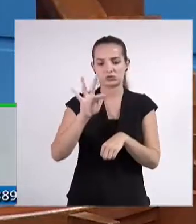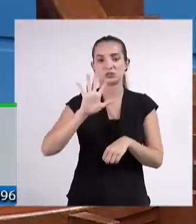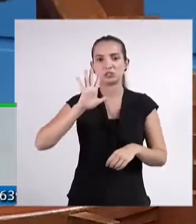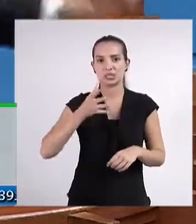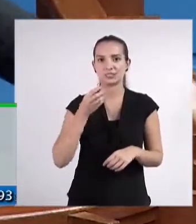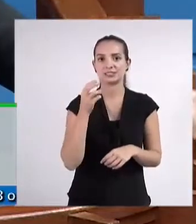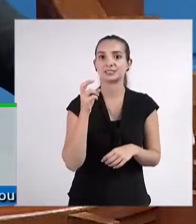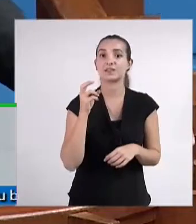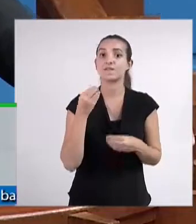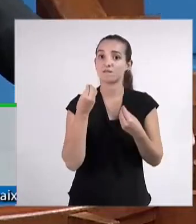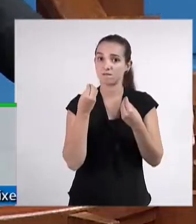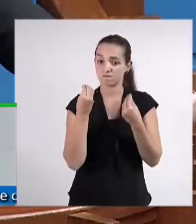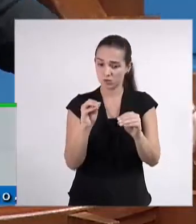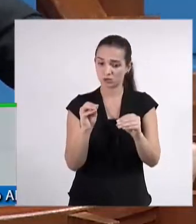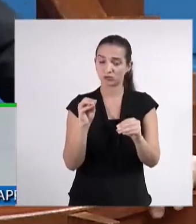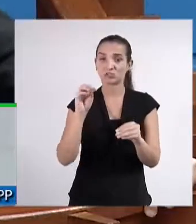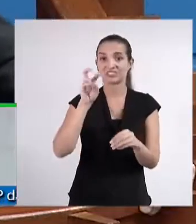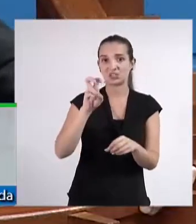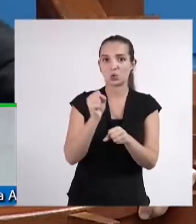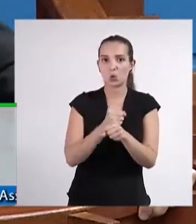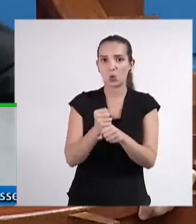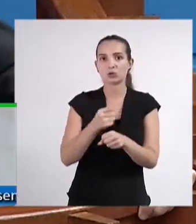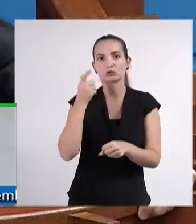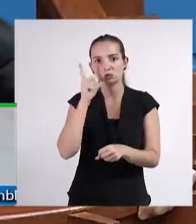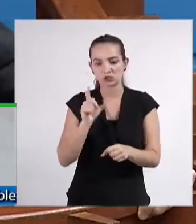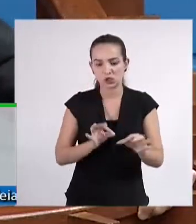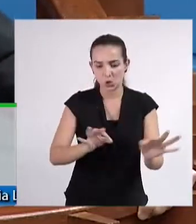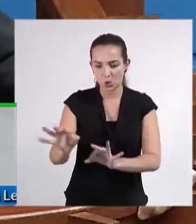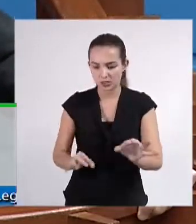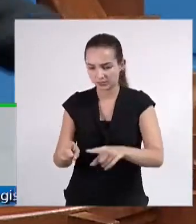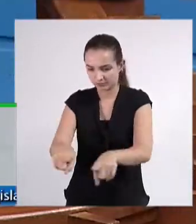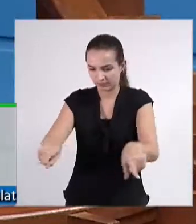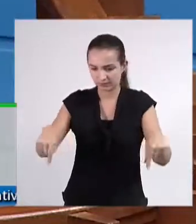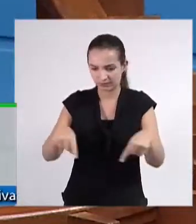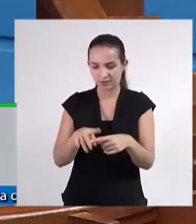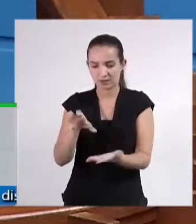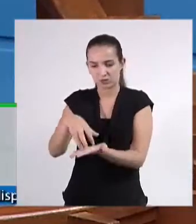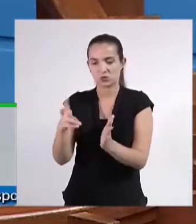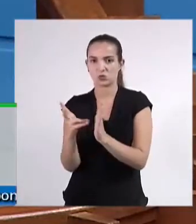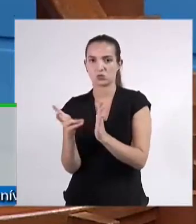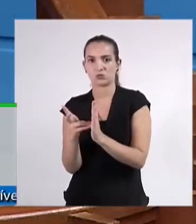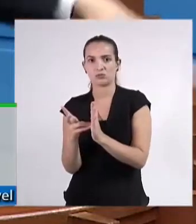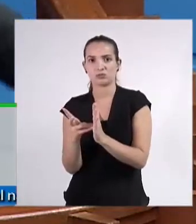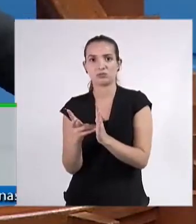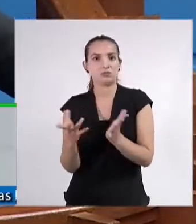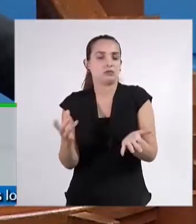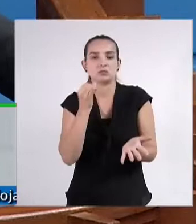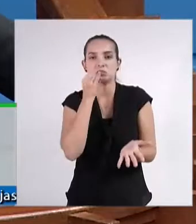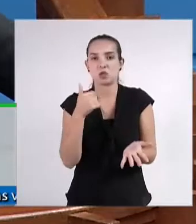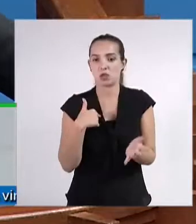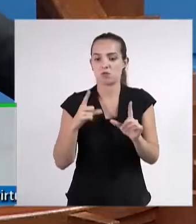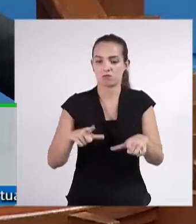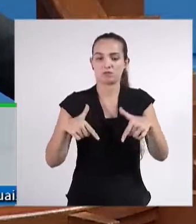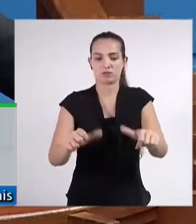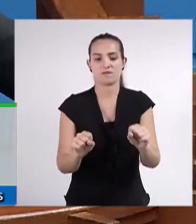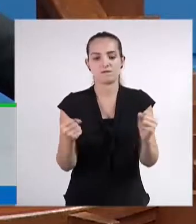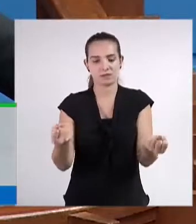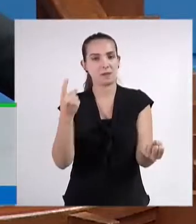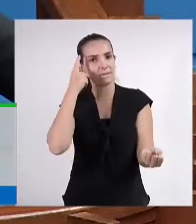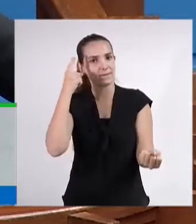de 30, não demarcaram. Mas se a gente levanta a voz para cobrar isso, falar, você é um comunista.